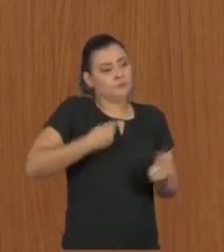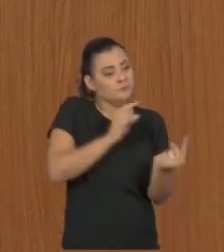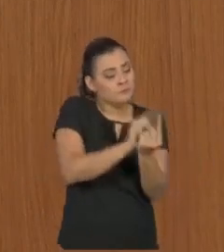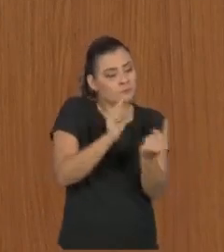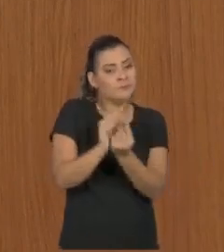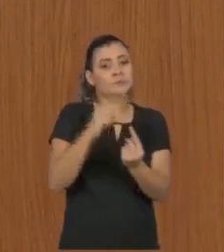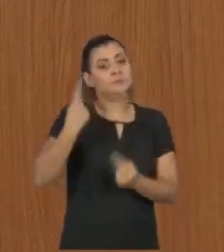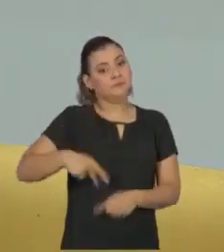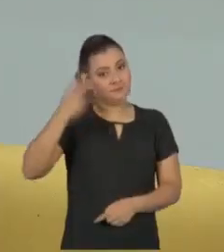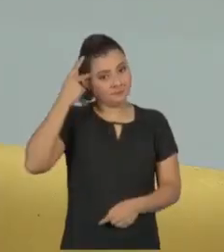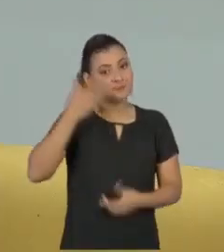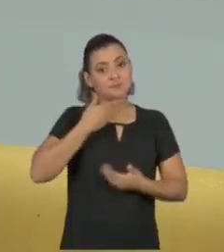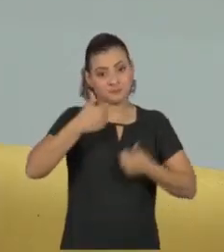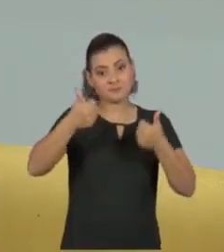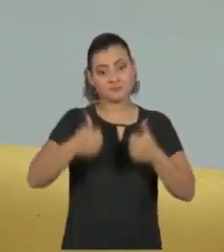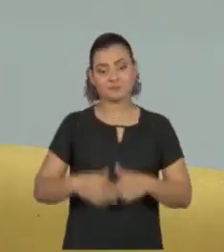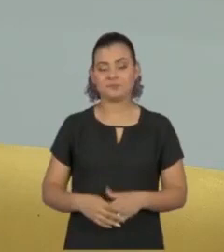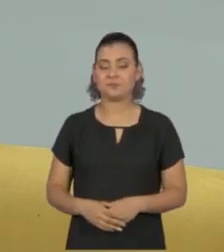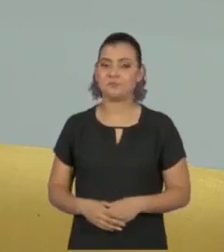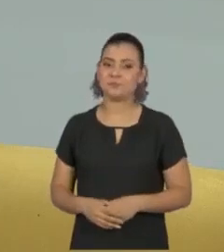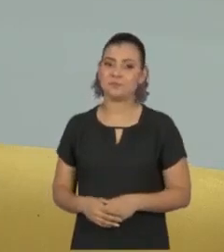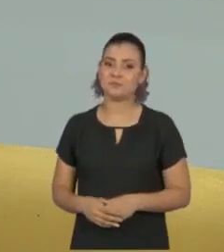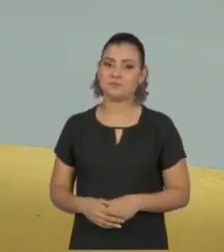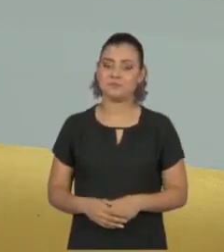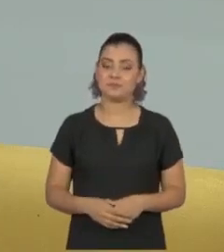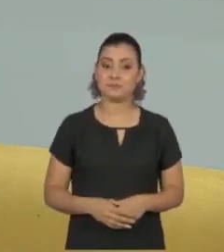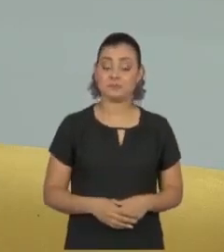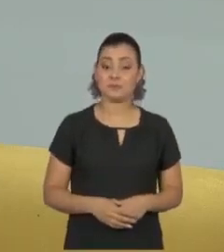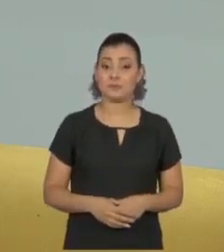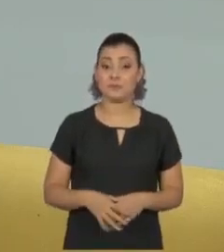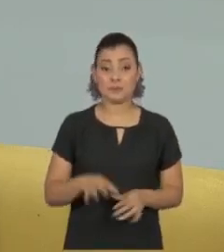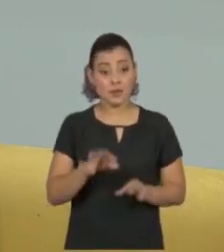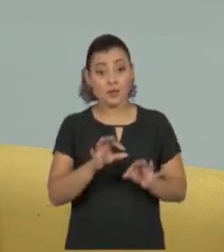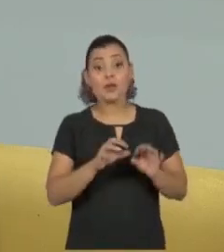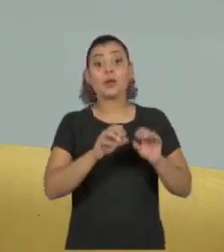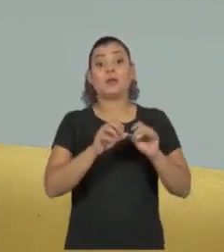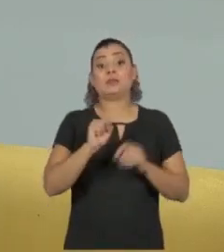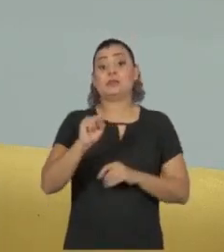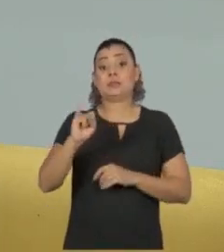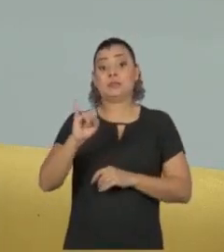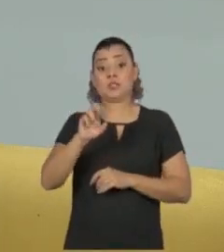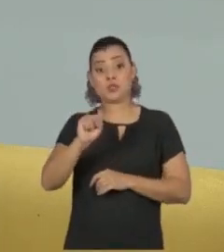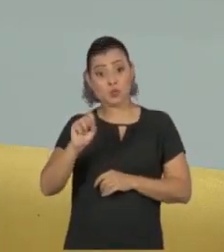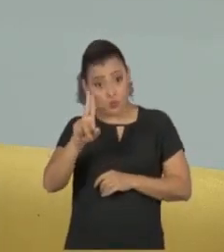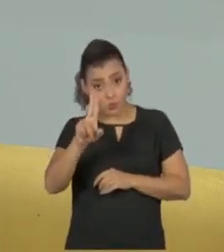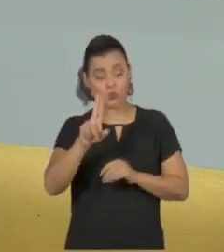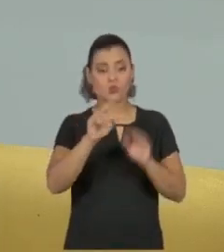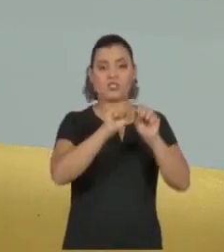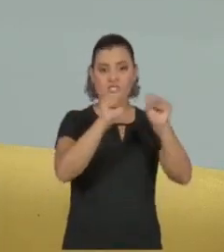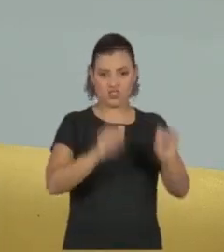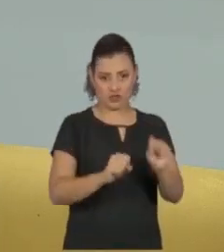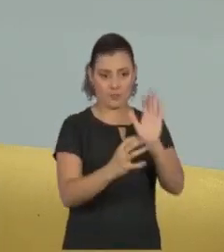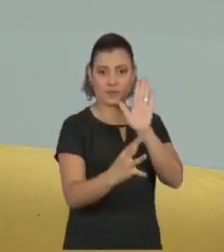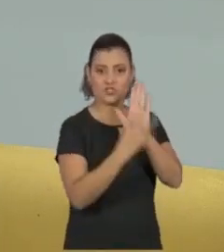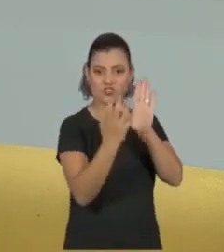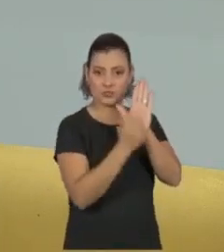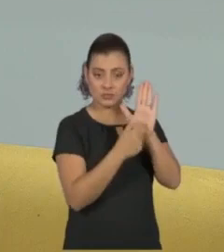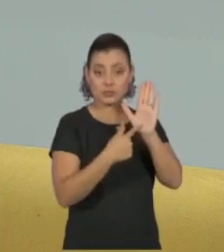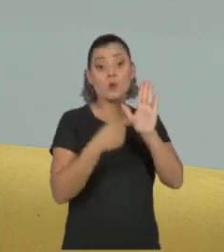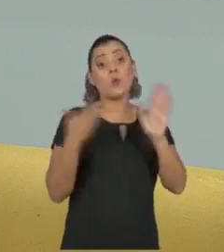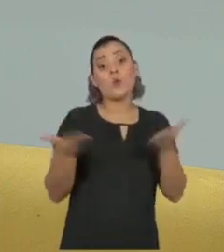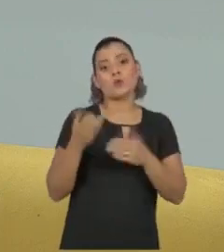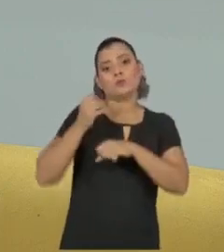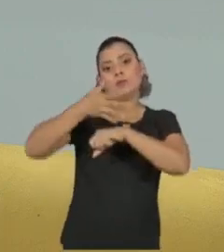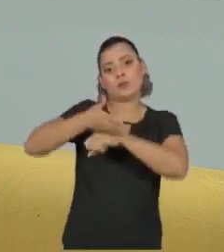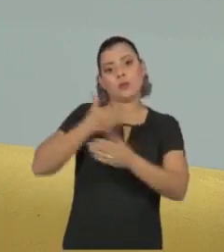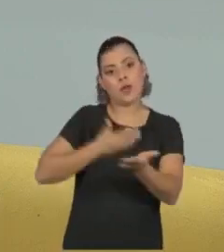população que vive aqui. O Sistema de Seleção Unificada, o SISU, abriu nessa madrugada as inscrições